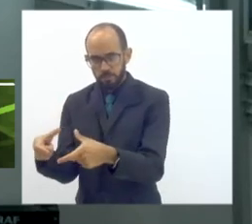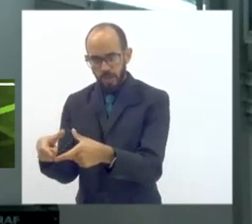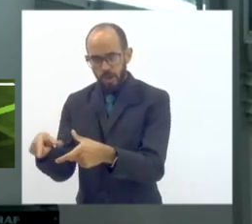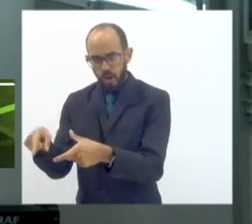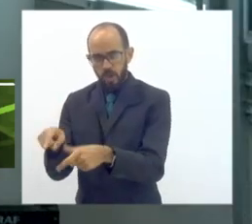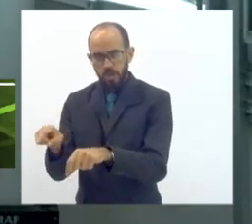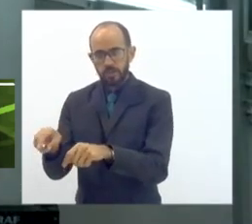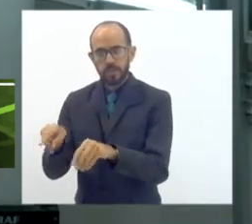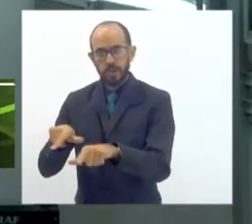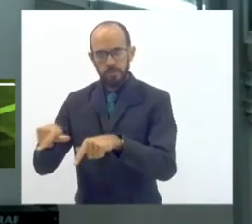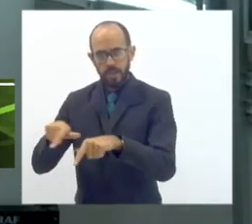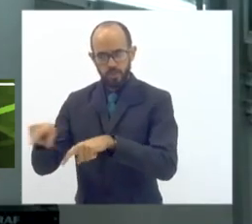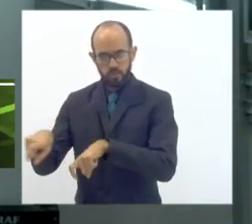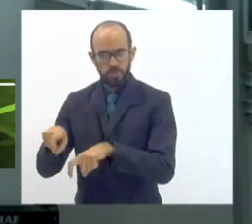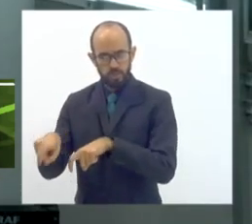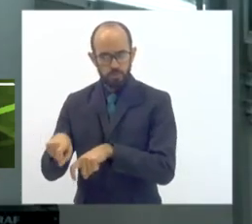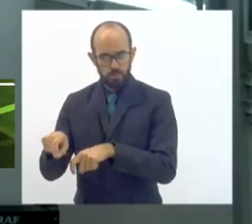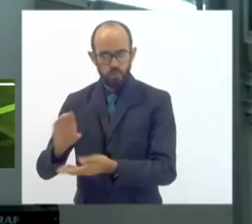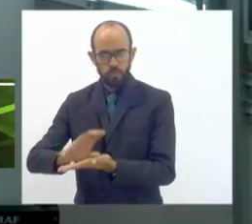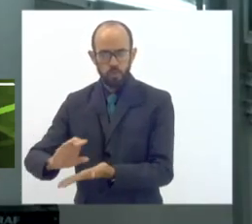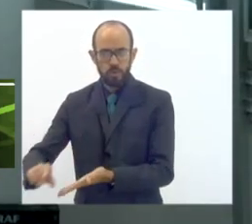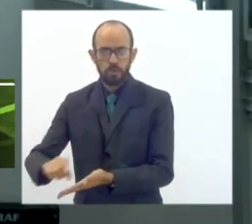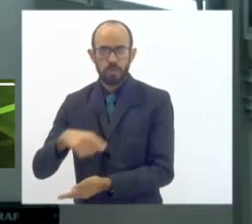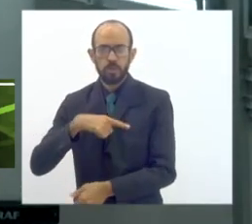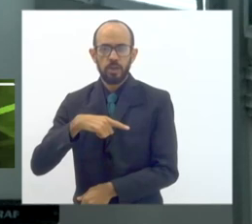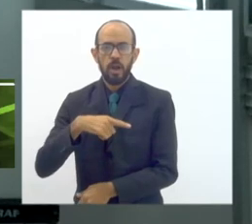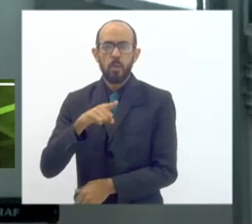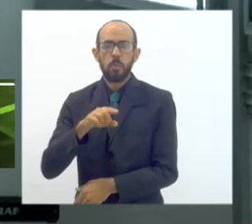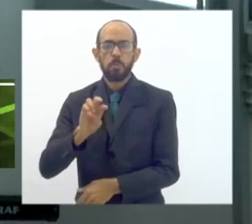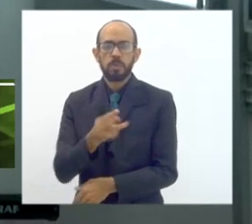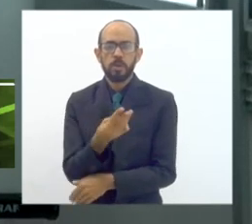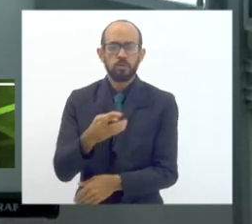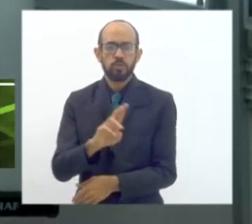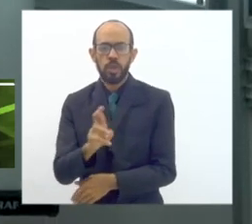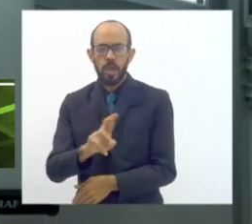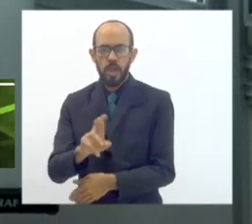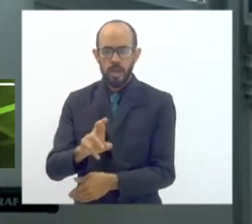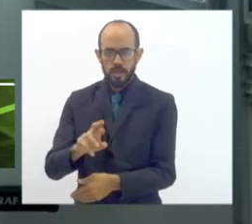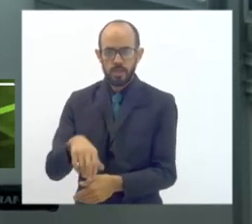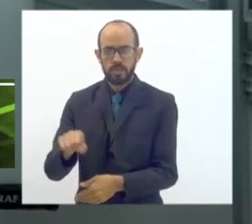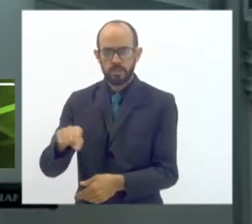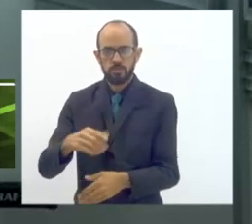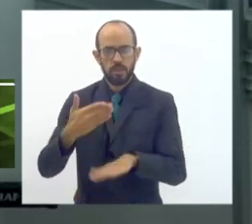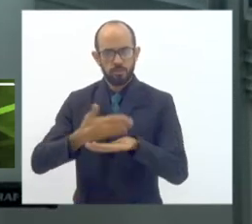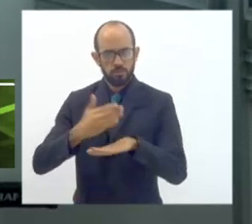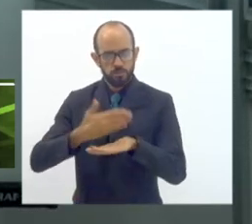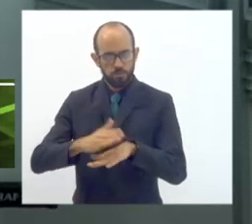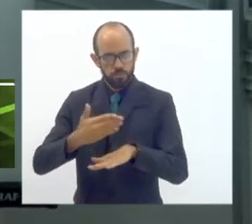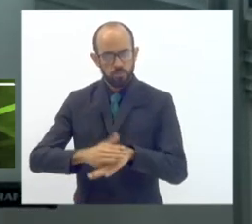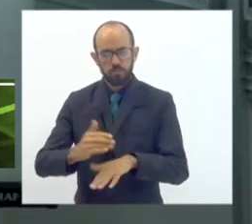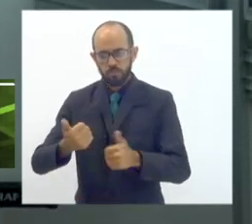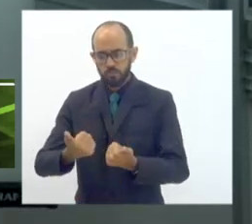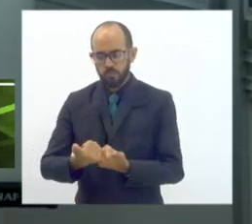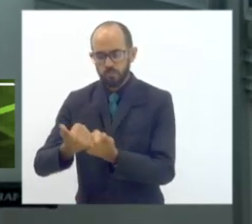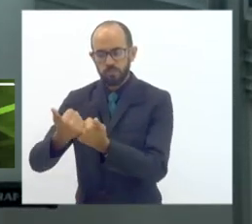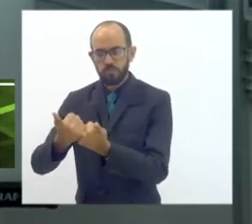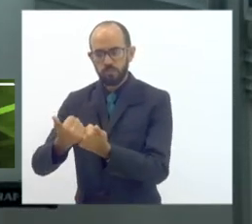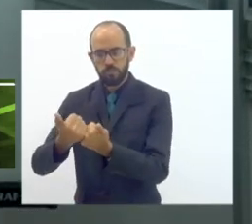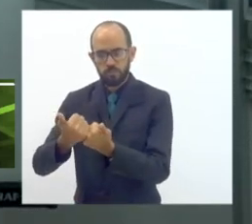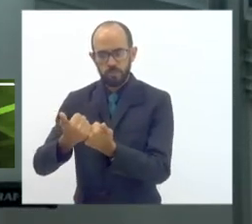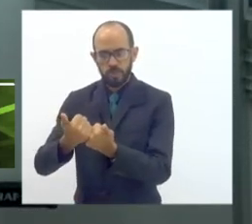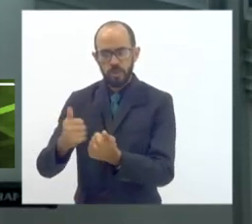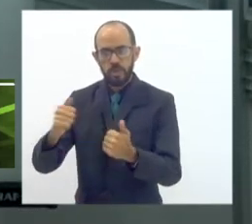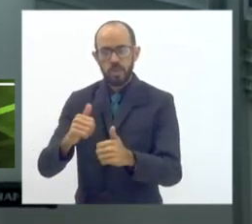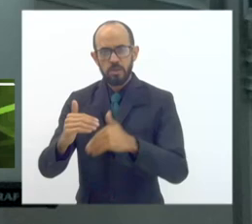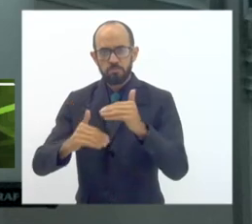sustentáveis de produção. O programa investirá R$1 milhão na região do consórcio, trazendo práticas sustentáveis ao produtor, levando ao